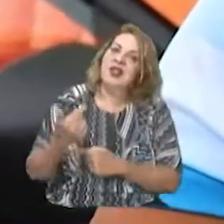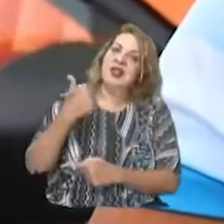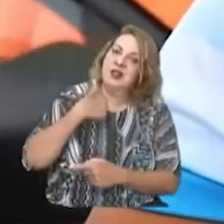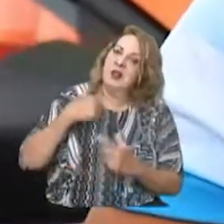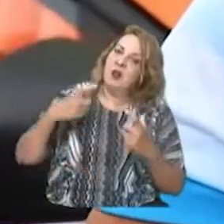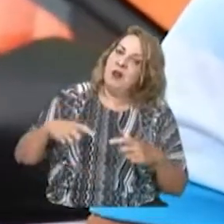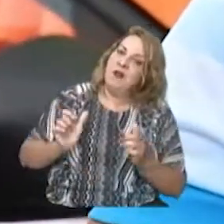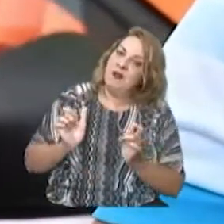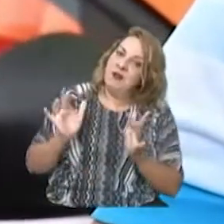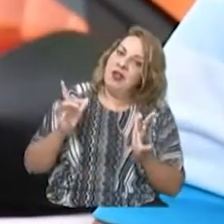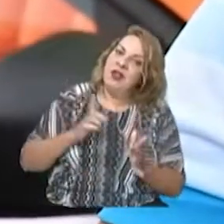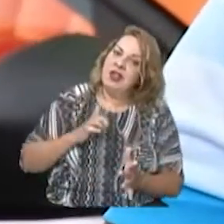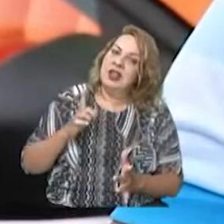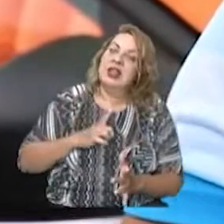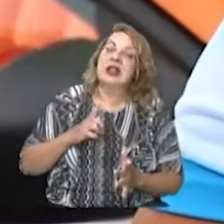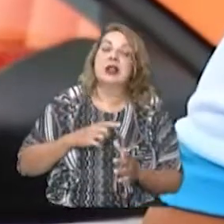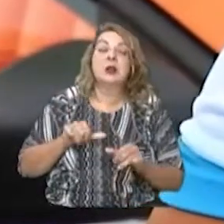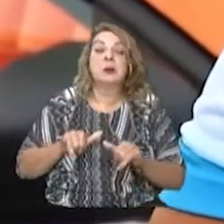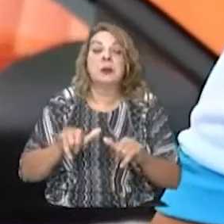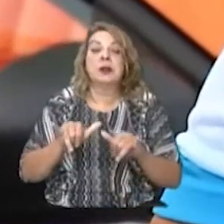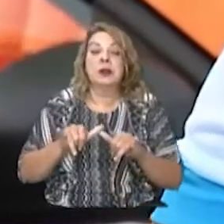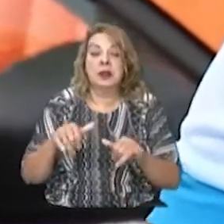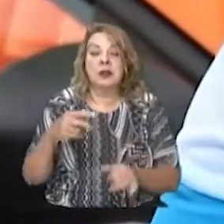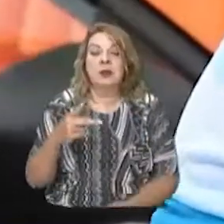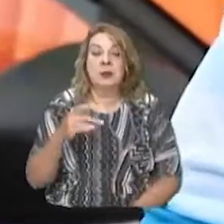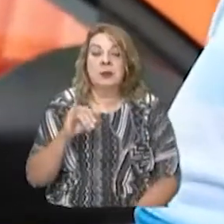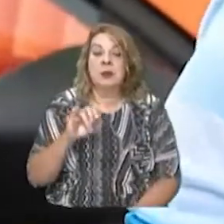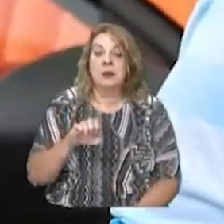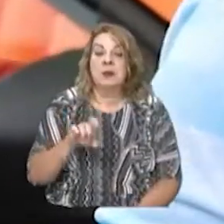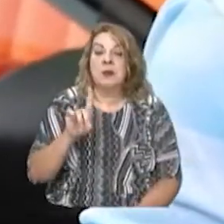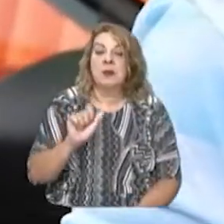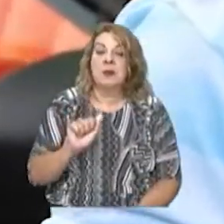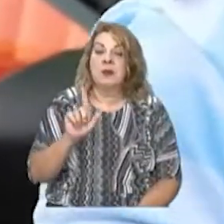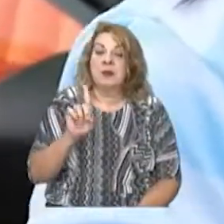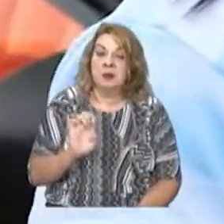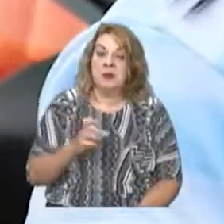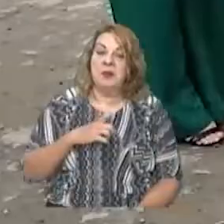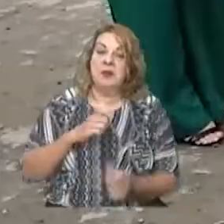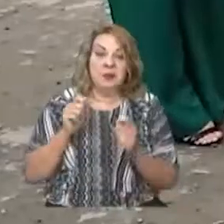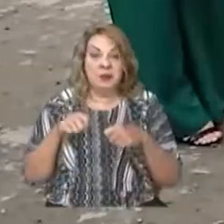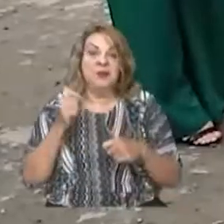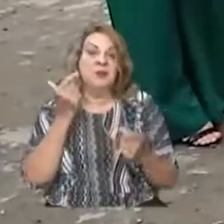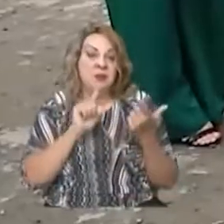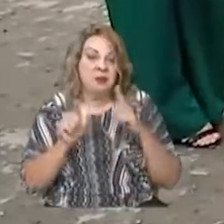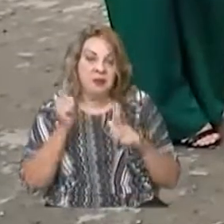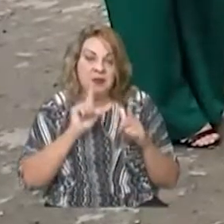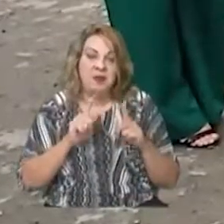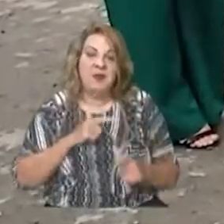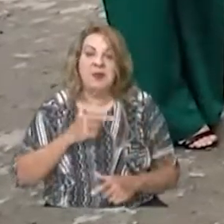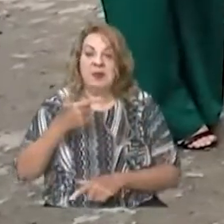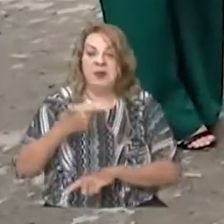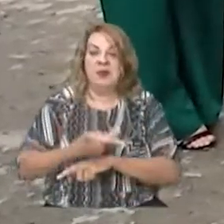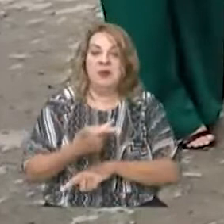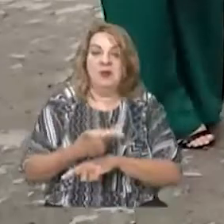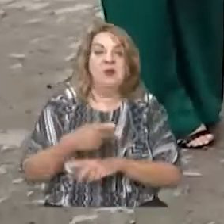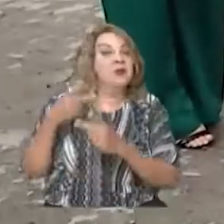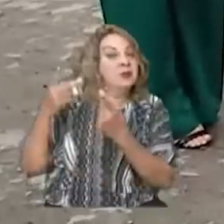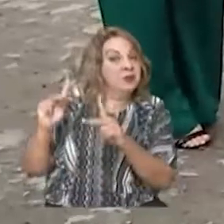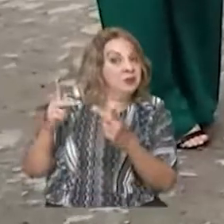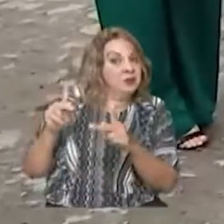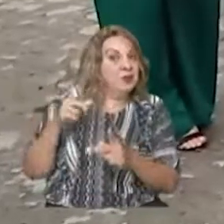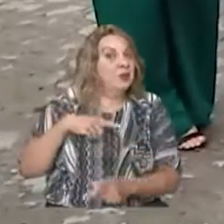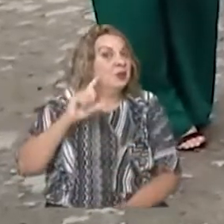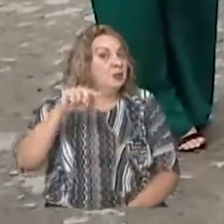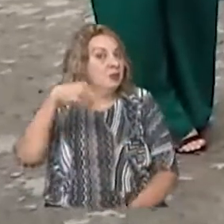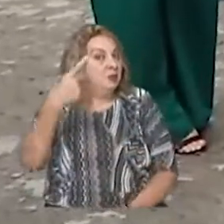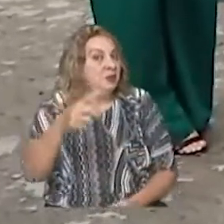de venda, no supermercado Nacional da Piedade, adquirir o seu Caju Cap e quem sabe pra ser o próximo contemplado, né? Esse segundo prêmio dessa semana foi pro seu Carlos, mas